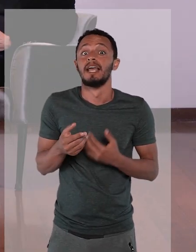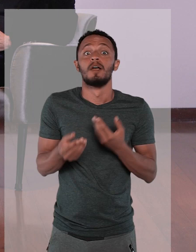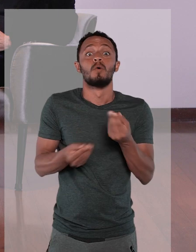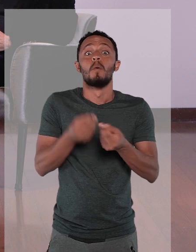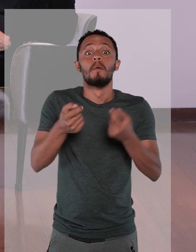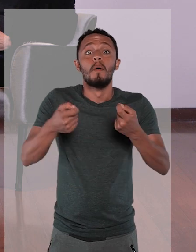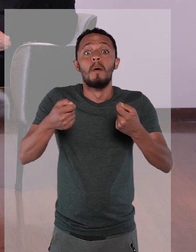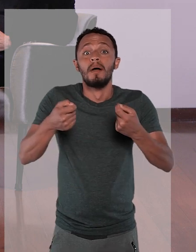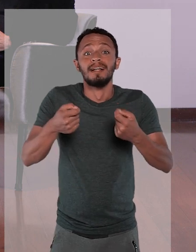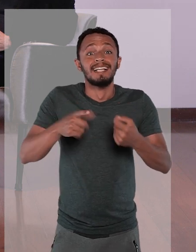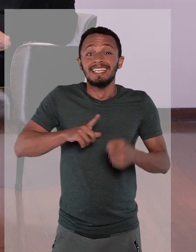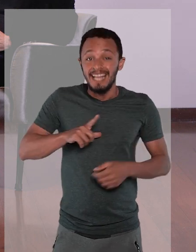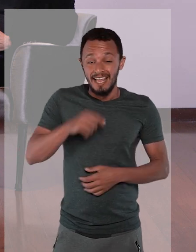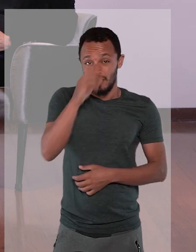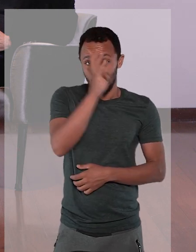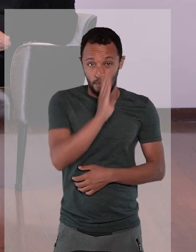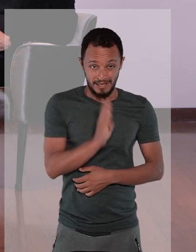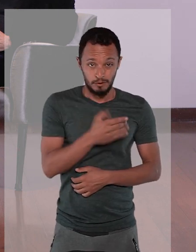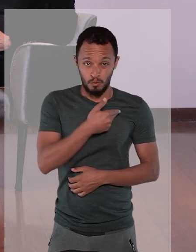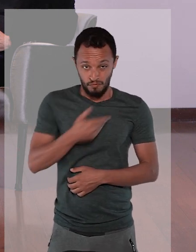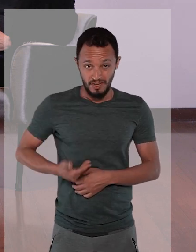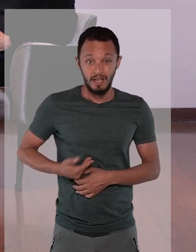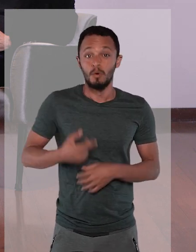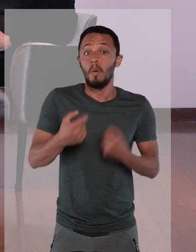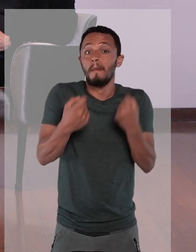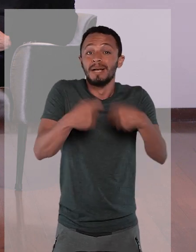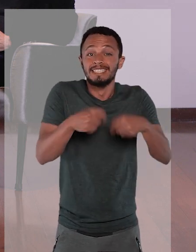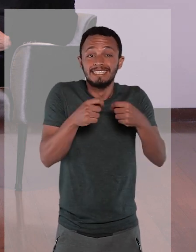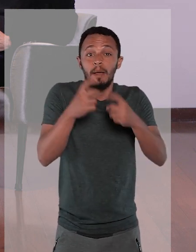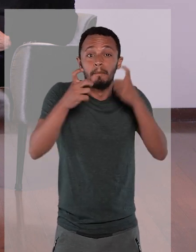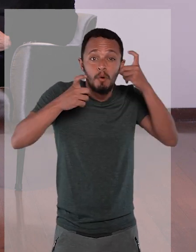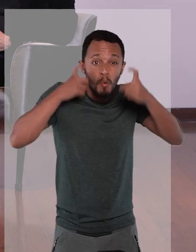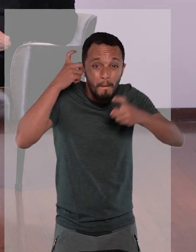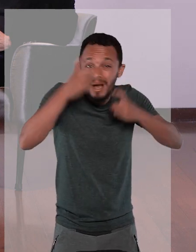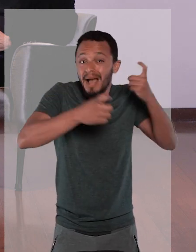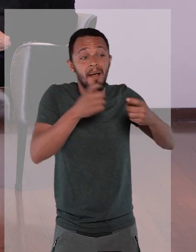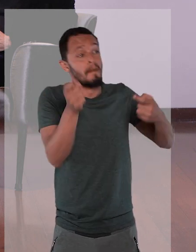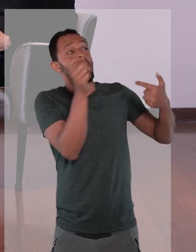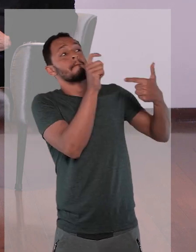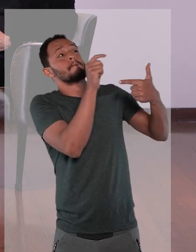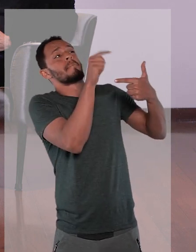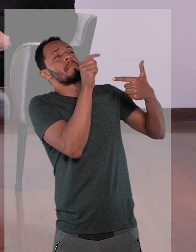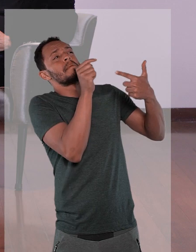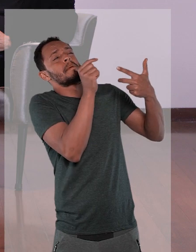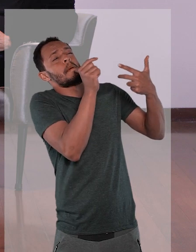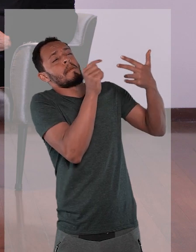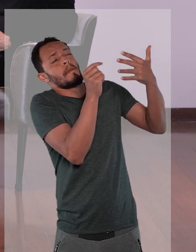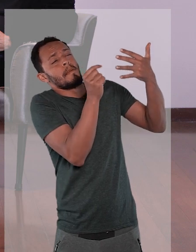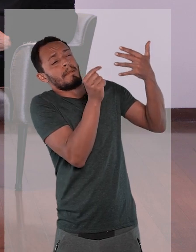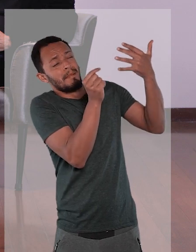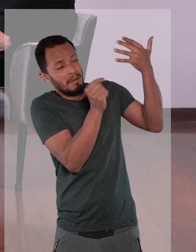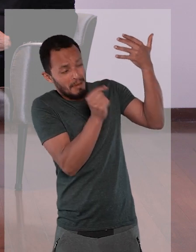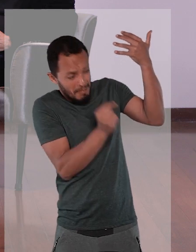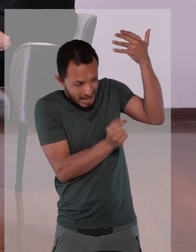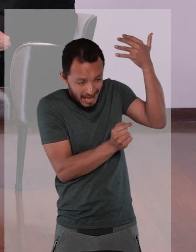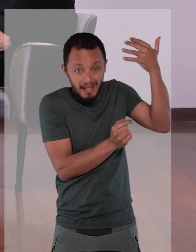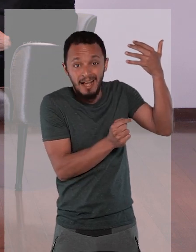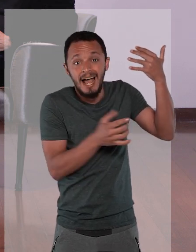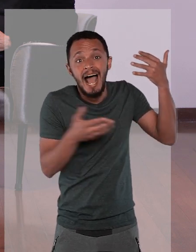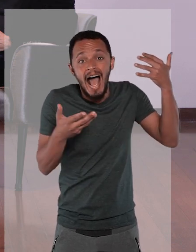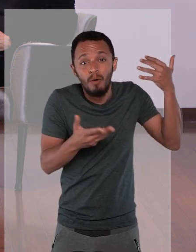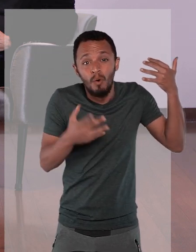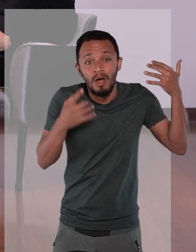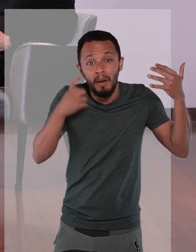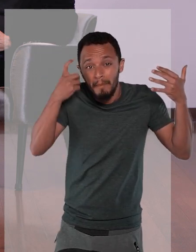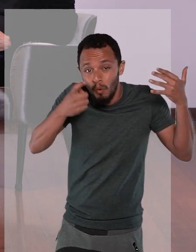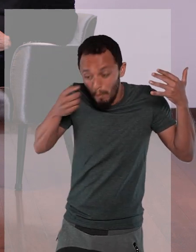absolutamente, eu diria, indecoroso como esse, numa situação como o Brasil, eu considero realmente uma tragédia a